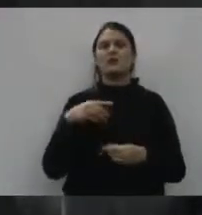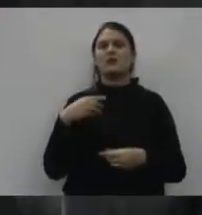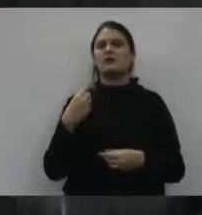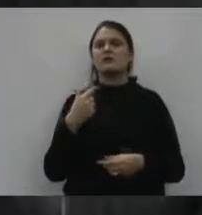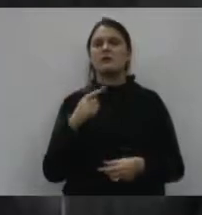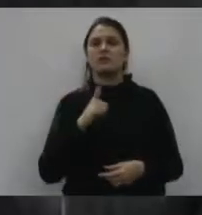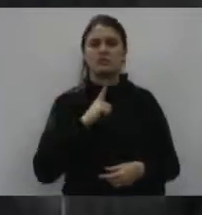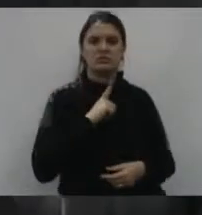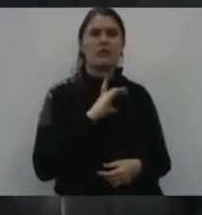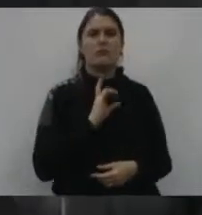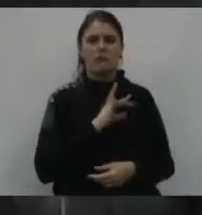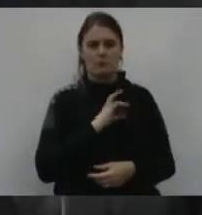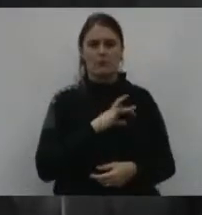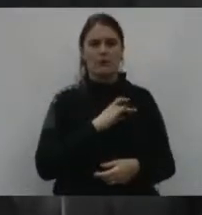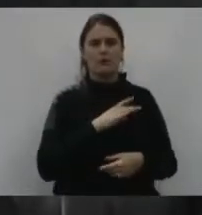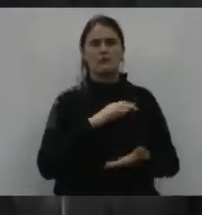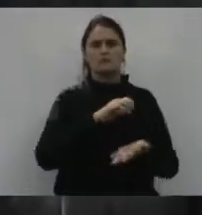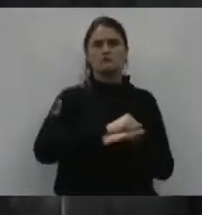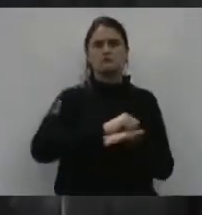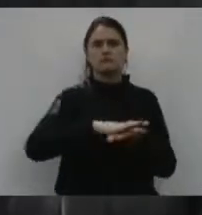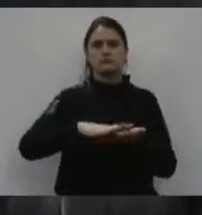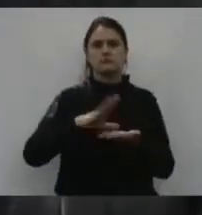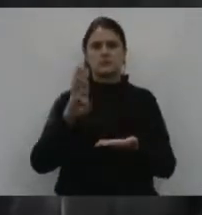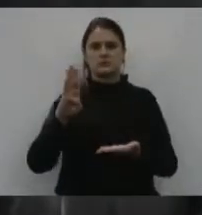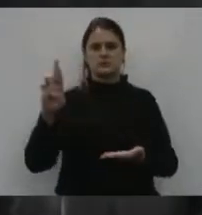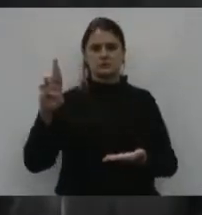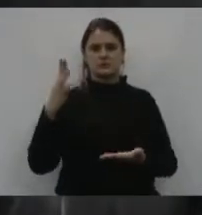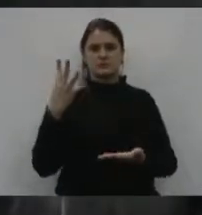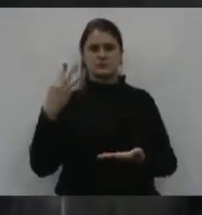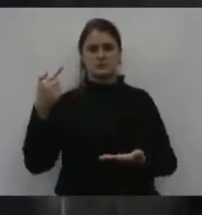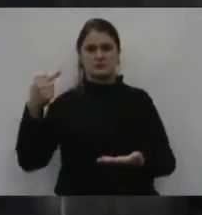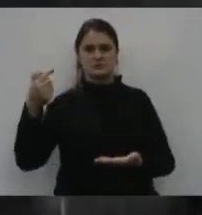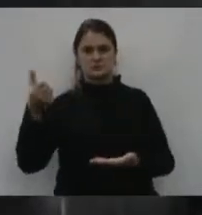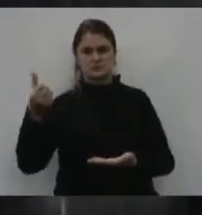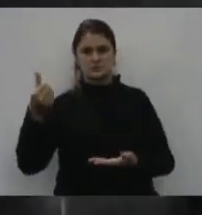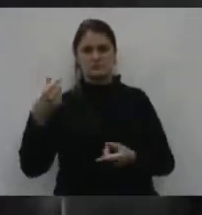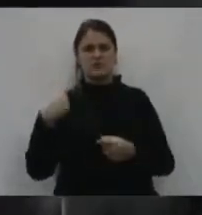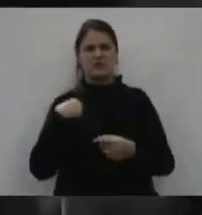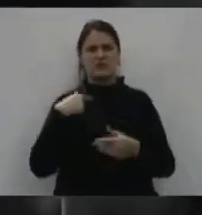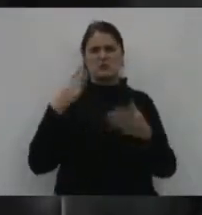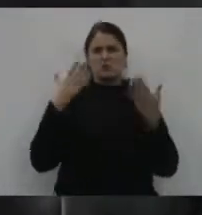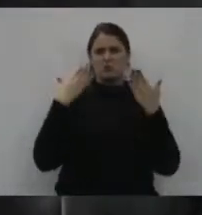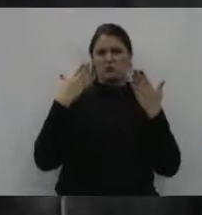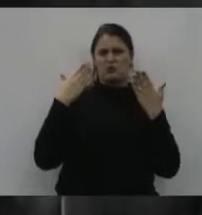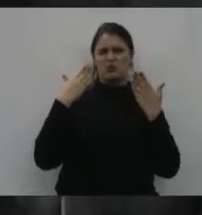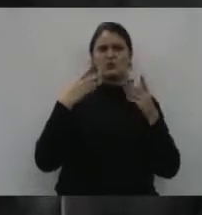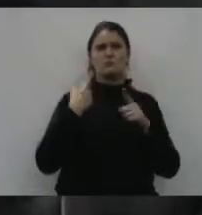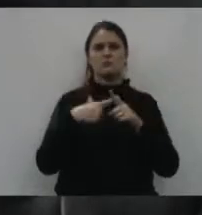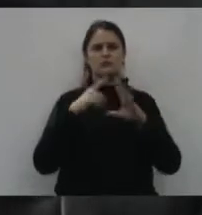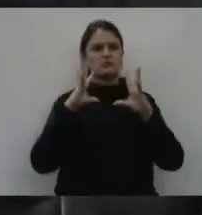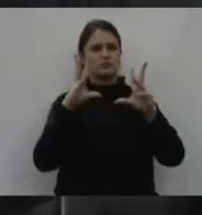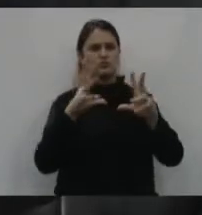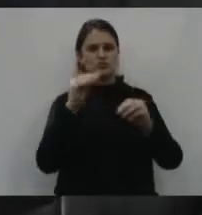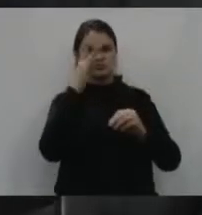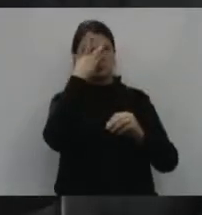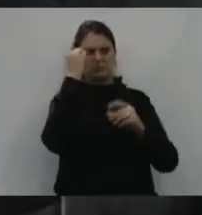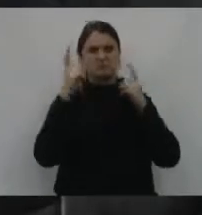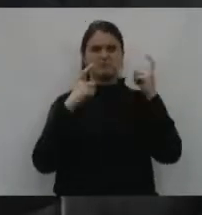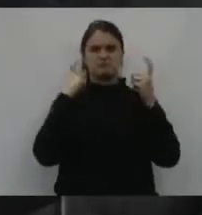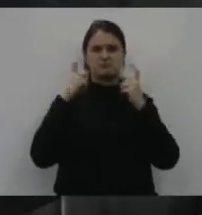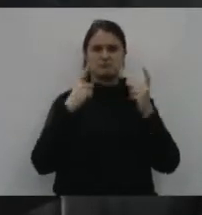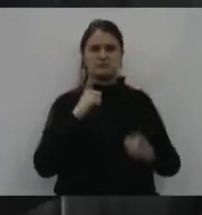dizer que não teme pela sua segurança nesse trecho da BR. Duvido. E mesmo dos que estão nos ouvindo na noite de hoje.